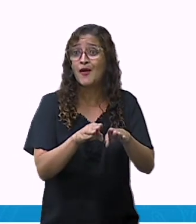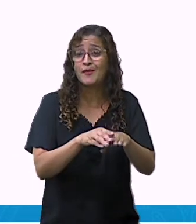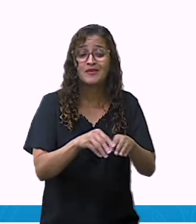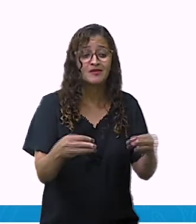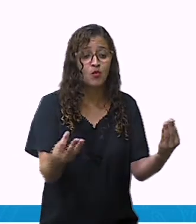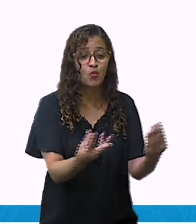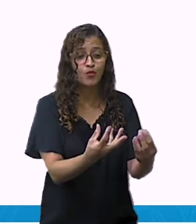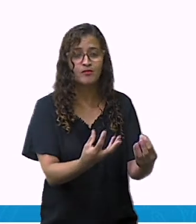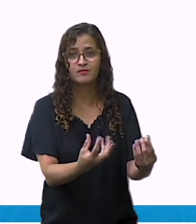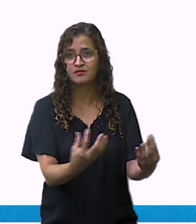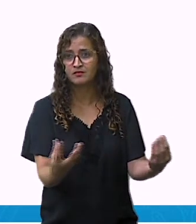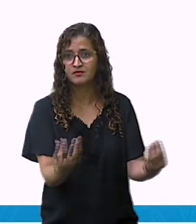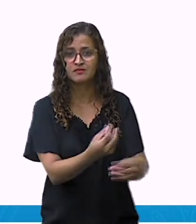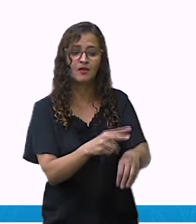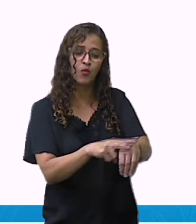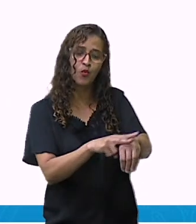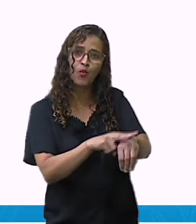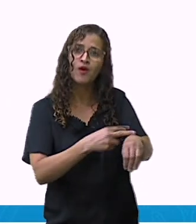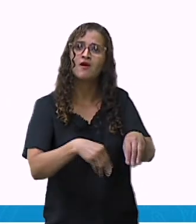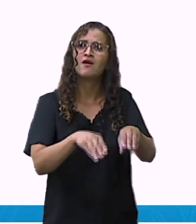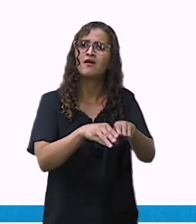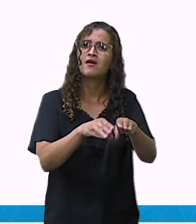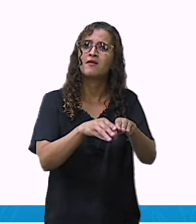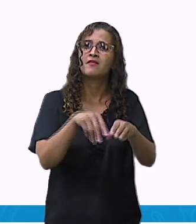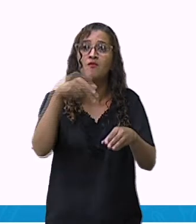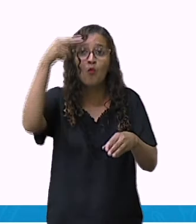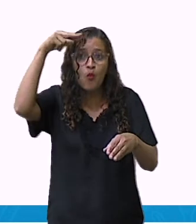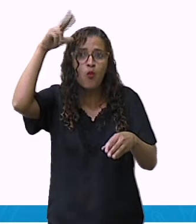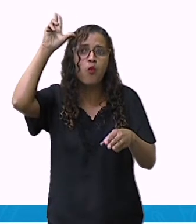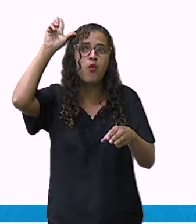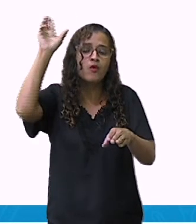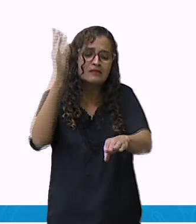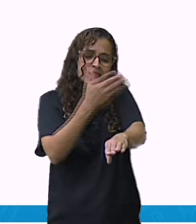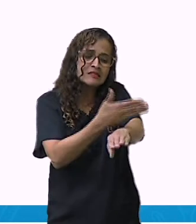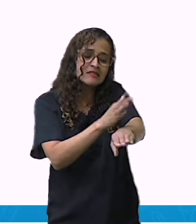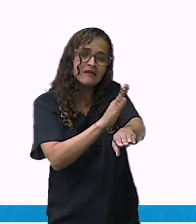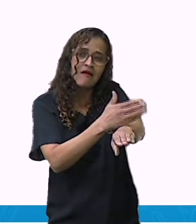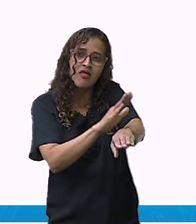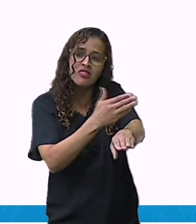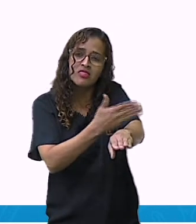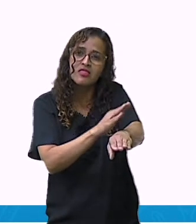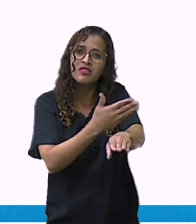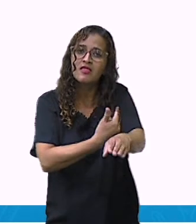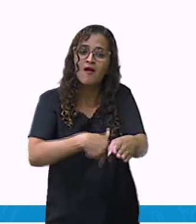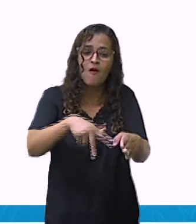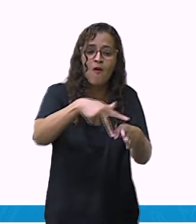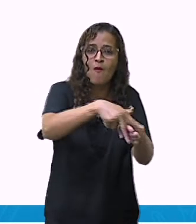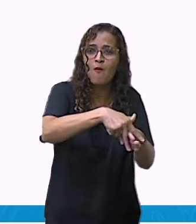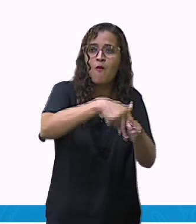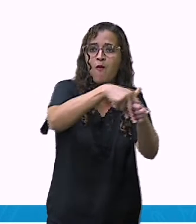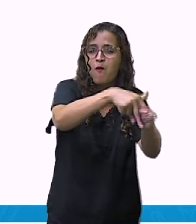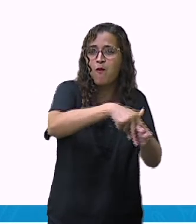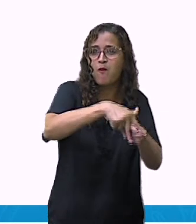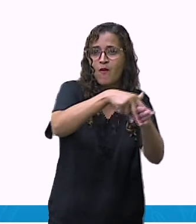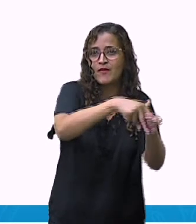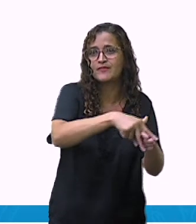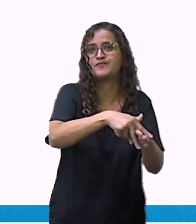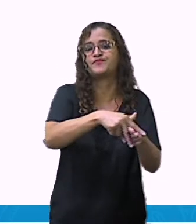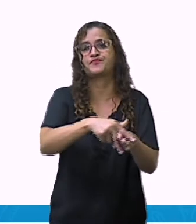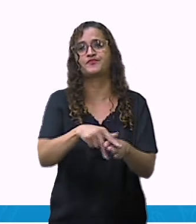para ficarem mansos. 4. Pessoas que trabalham em construção de